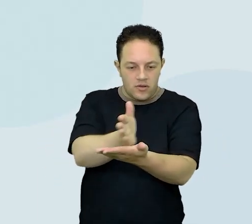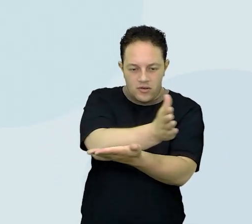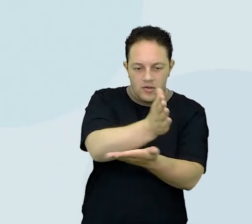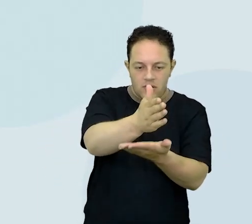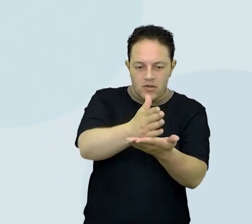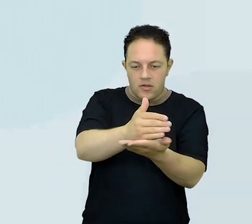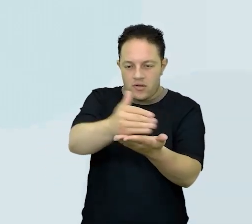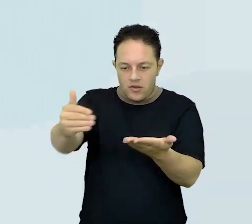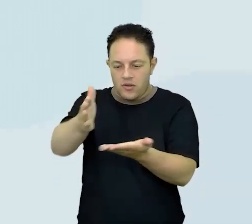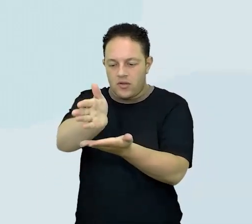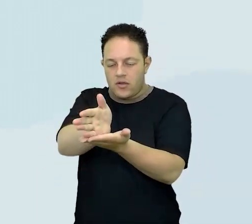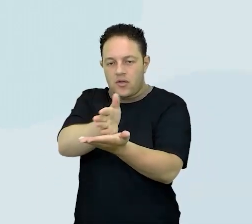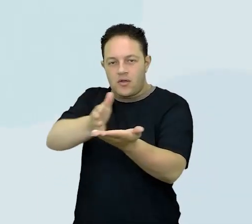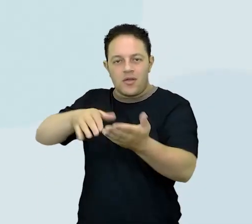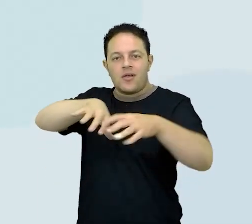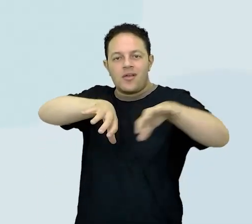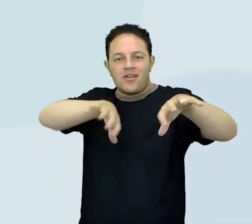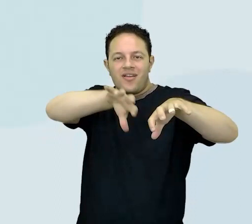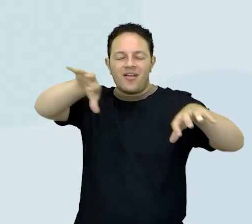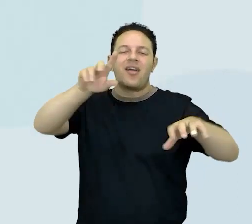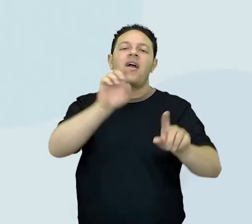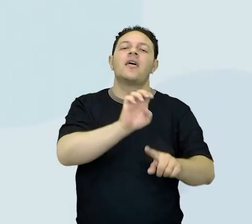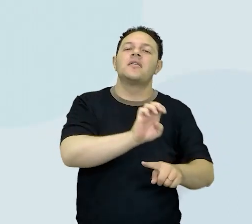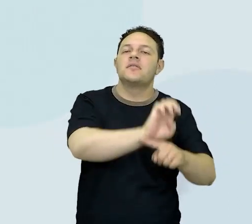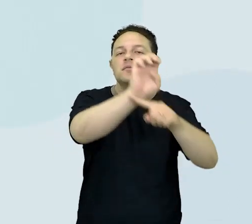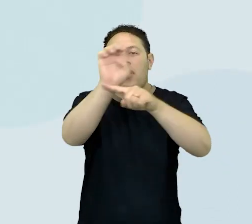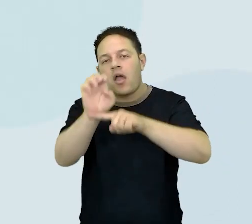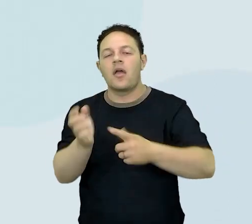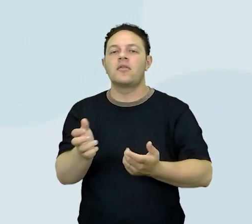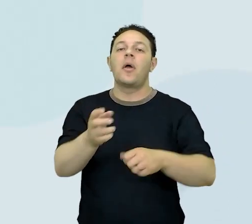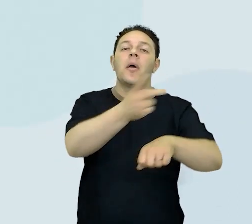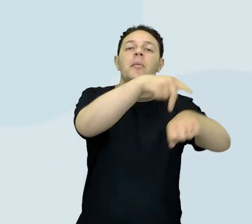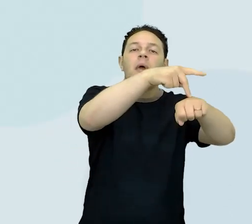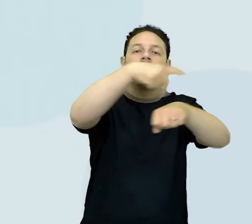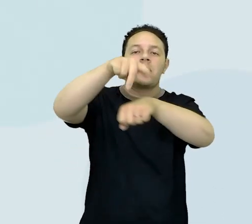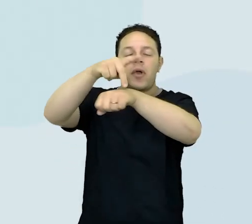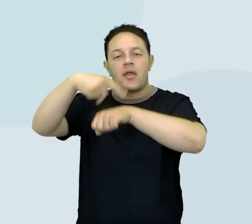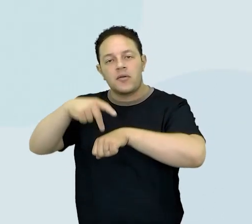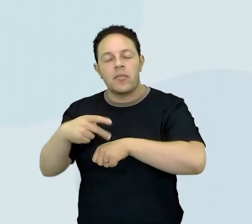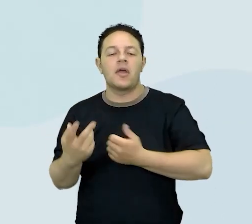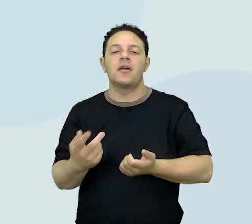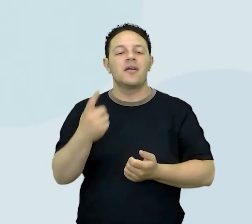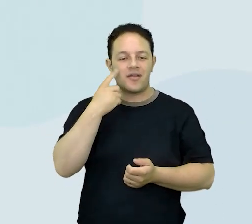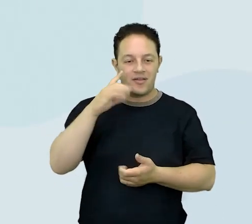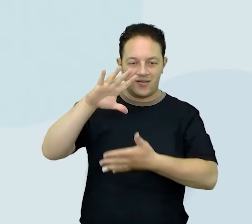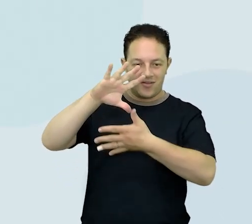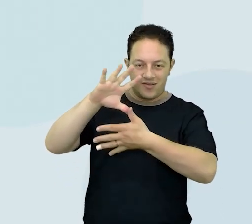território em países, estados, regiões ou municípios. Então o mapinha que eu mostrei para